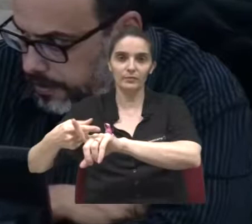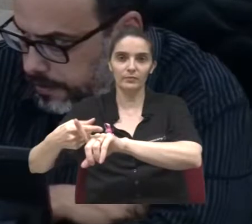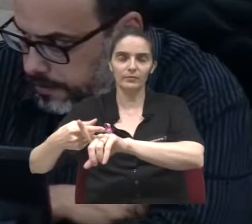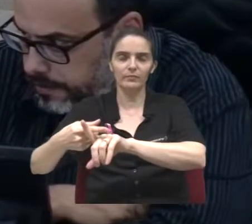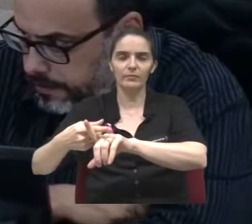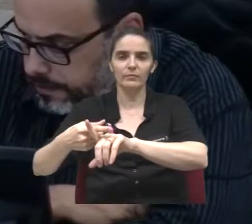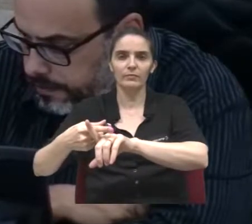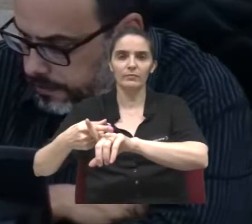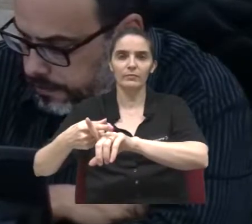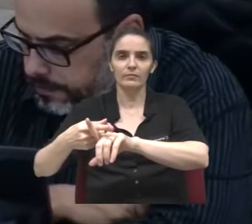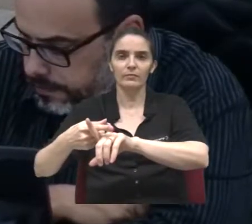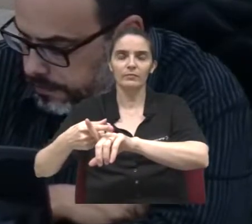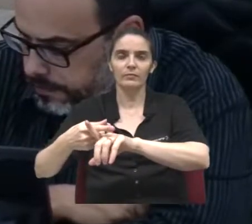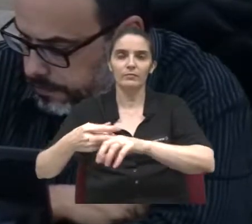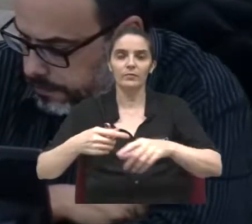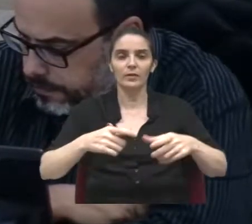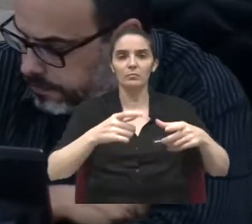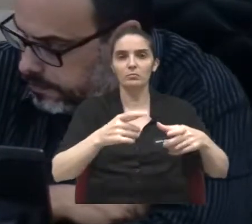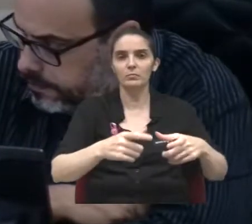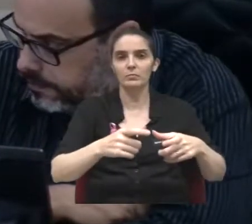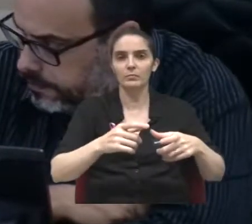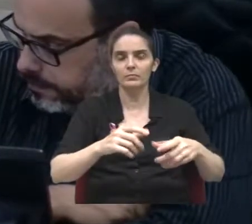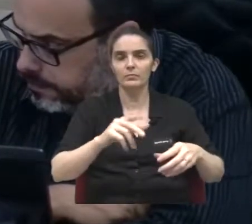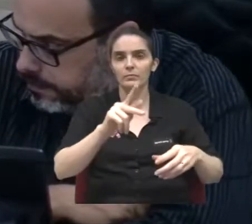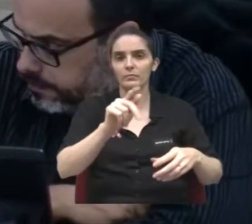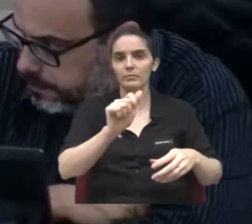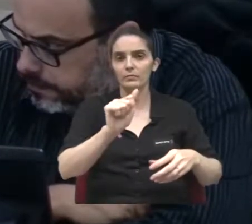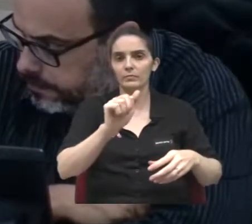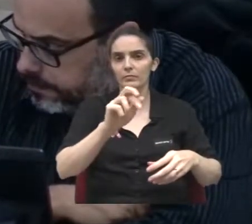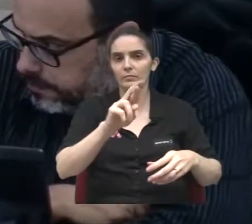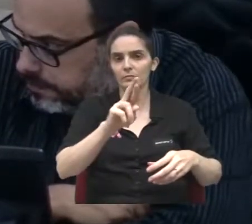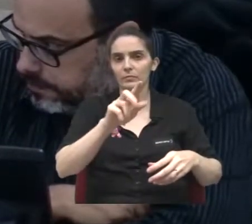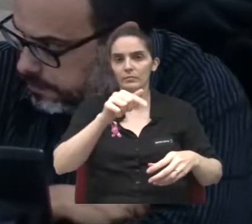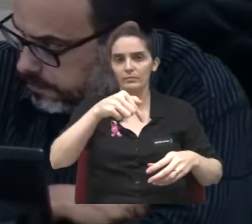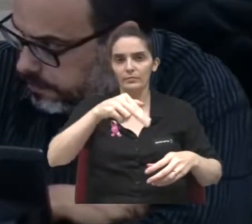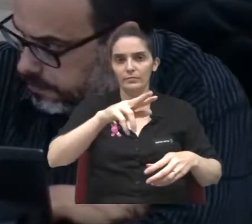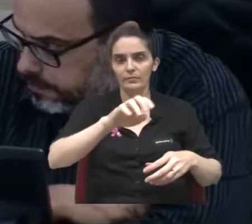parque. Do parque, que onde é feito